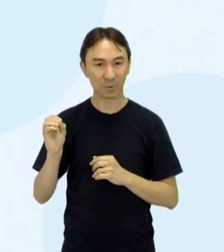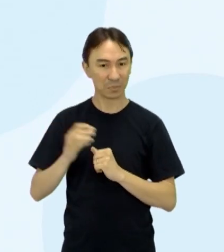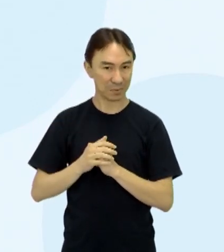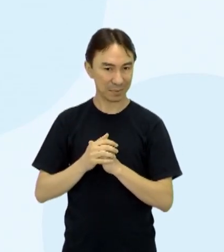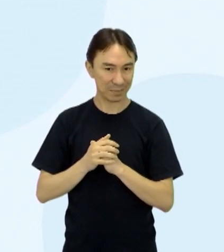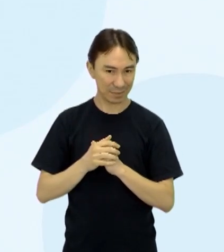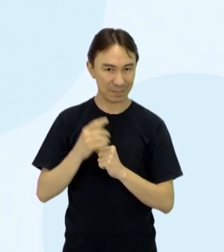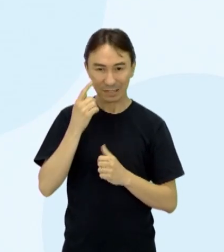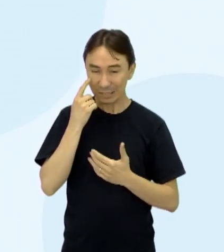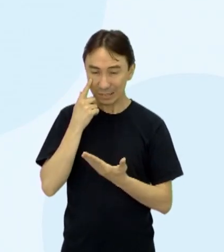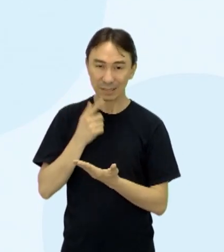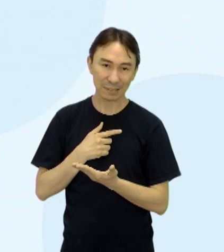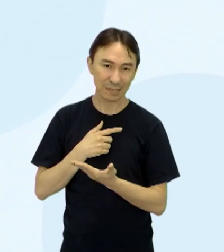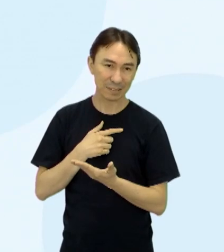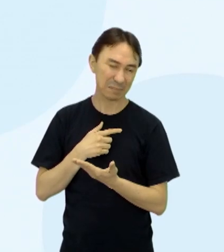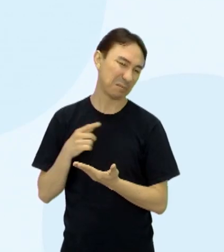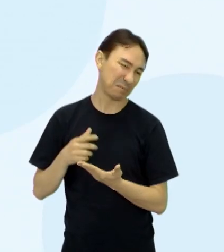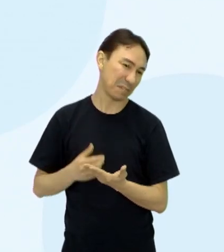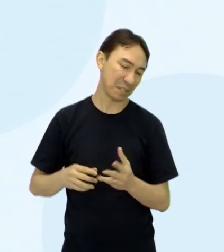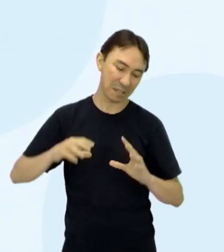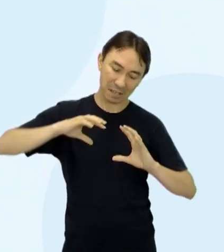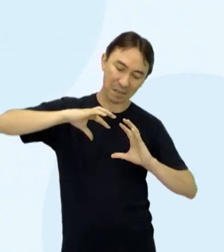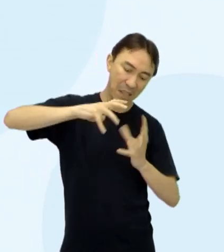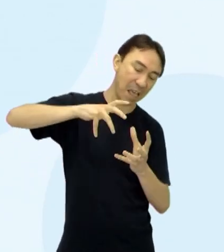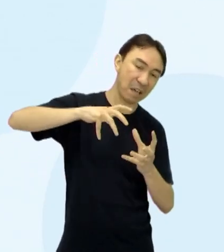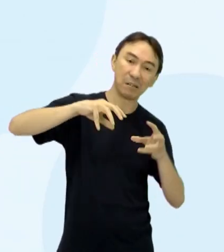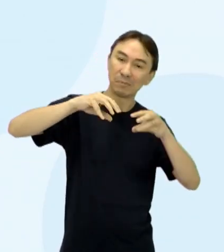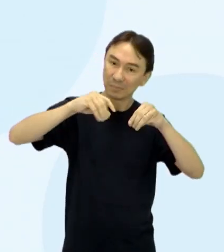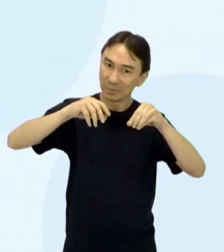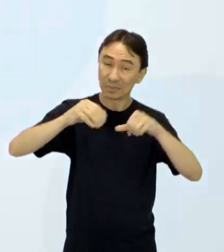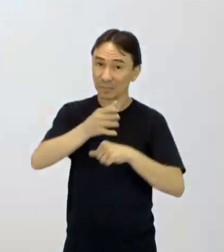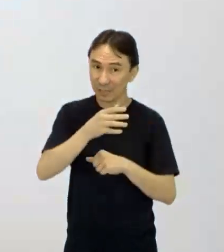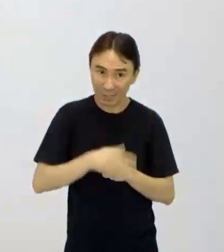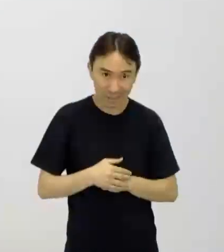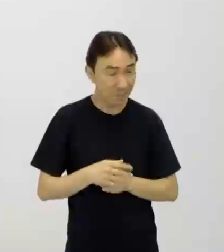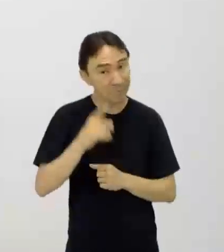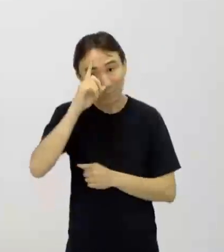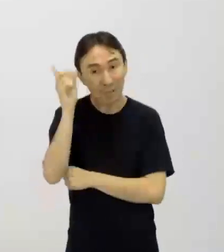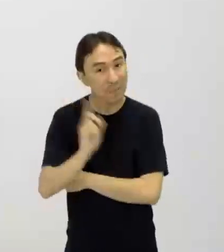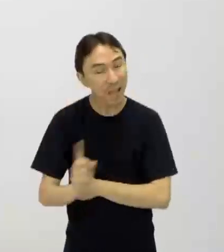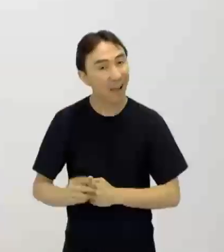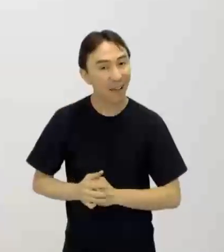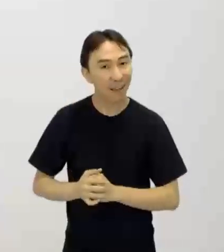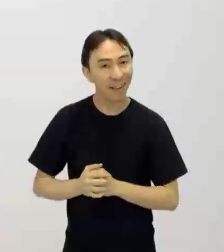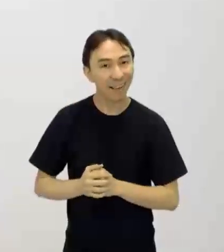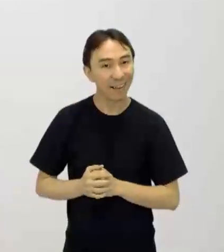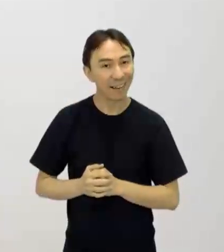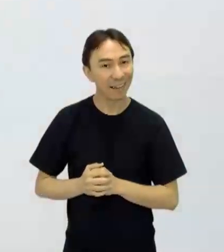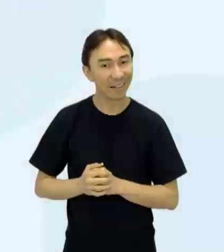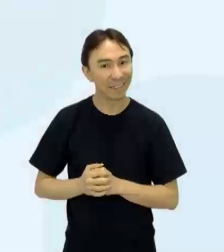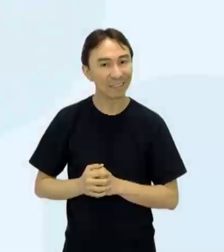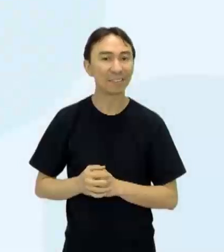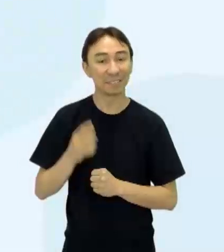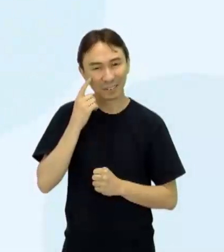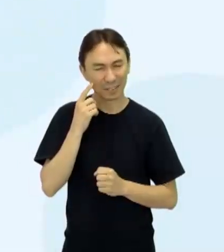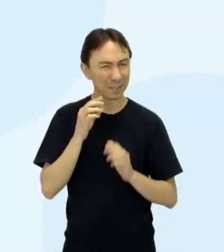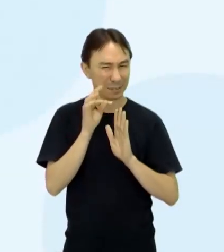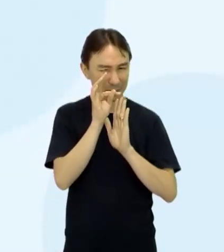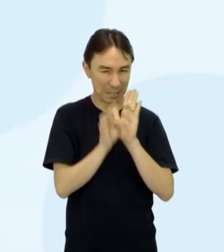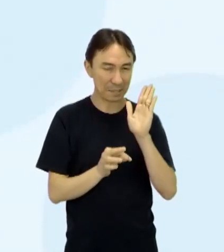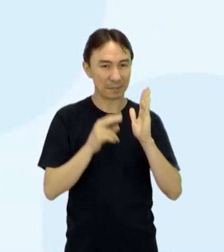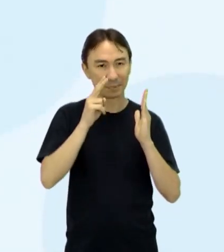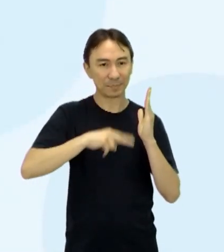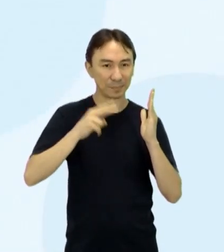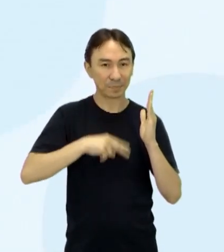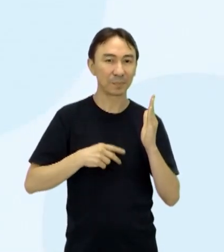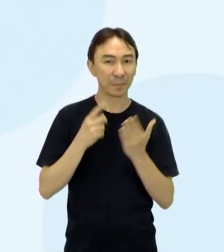Características aí da Terra, a Terra como você nunca viu. O Monte Chimborazo, eu vou ler aí o texto para você, nos Andes